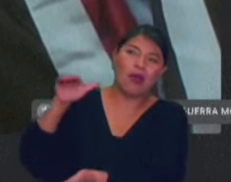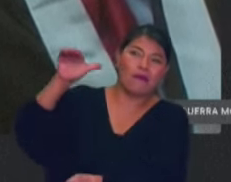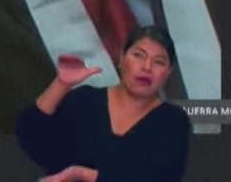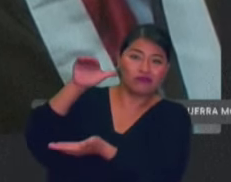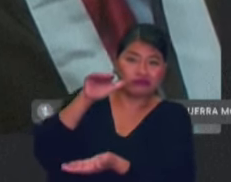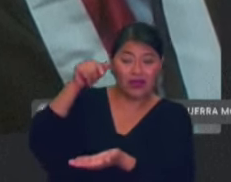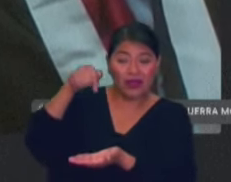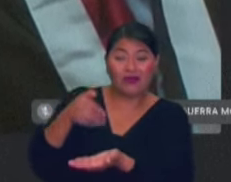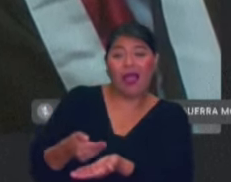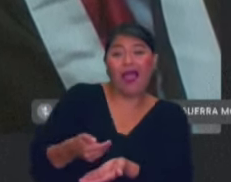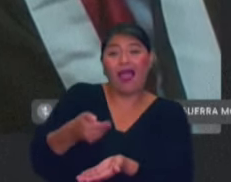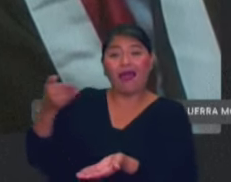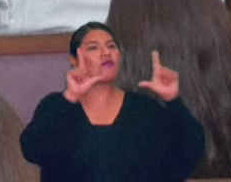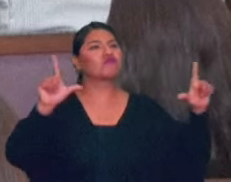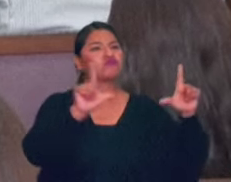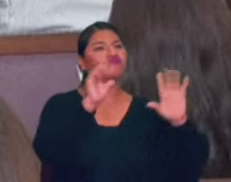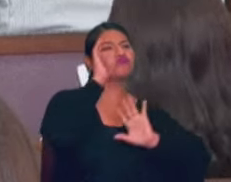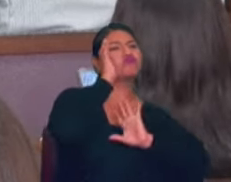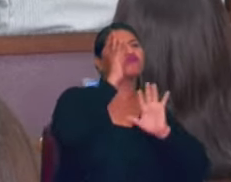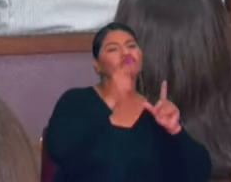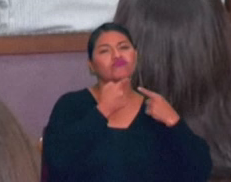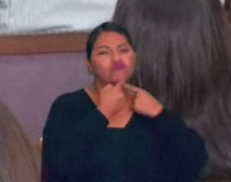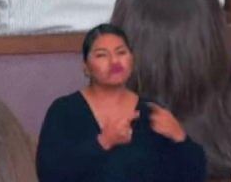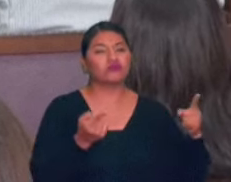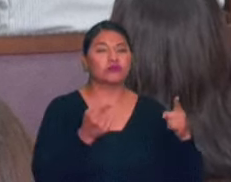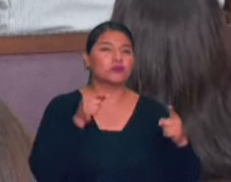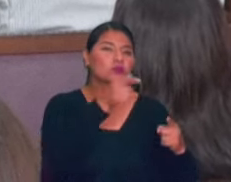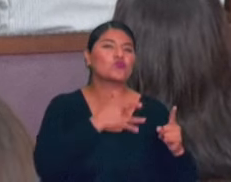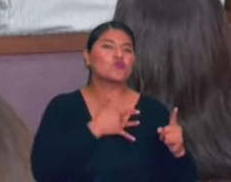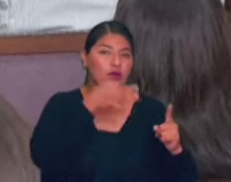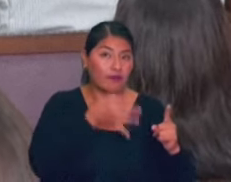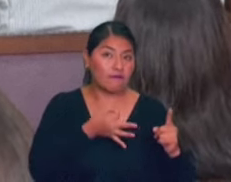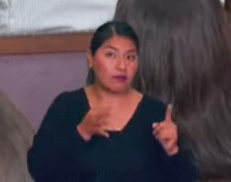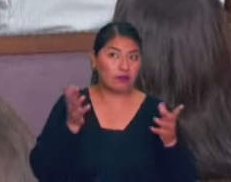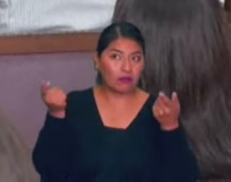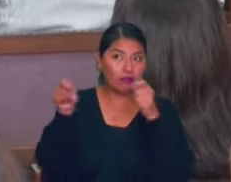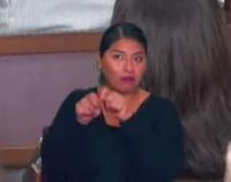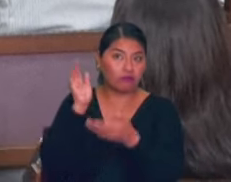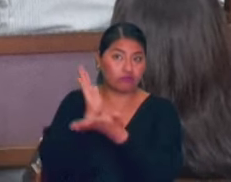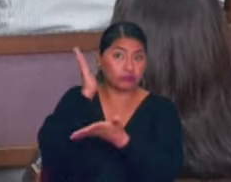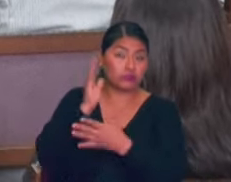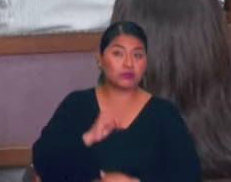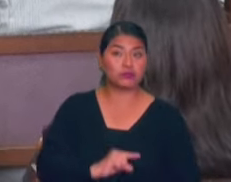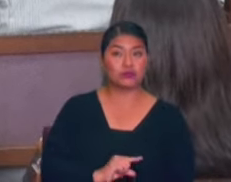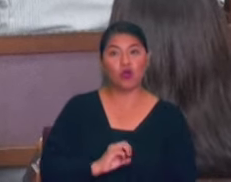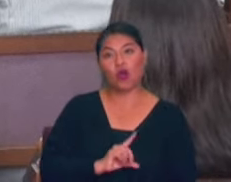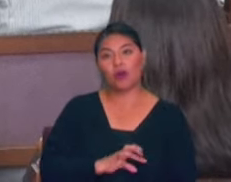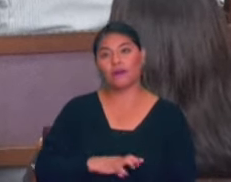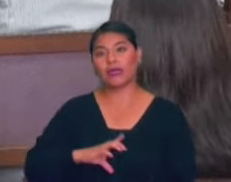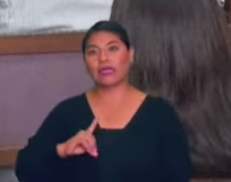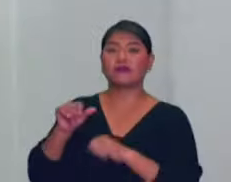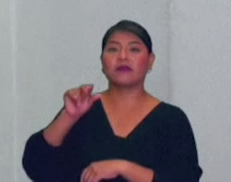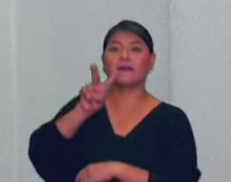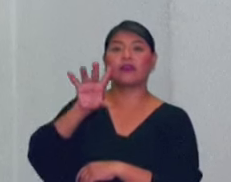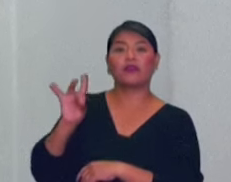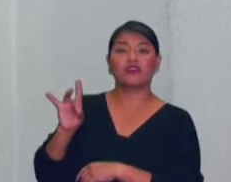o Ministério Público do Peru solicitou nesta sexta-feira 34 anos de prisão para o ex-presidente Pedro Castilho